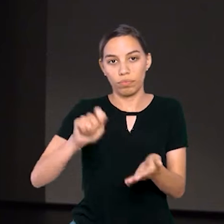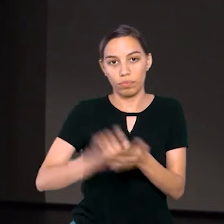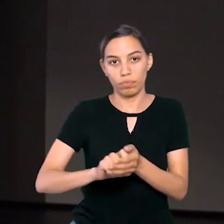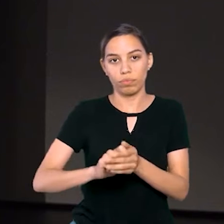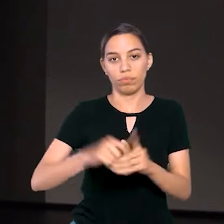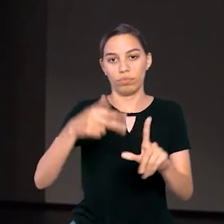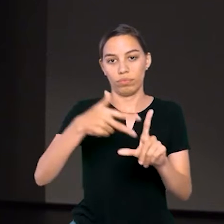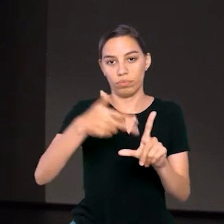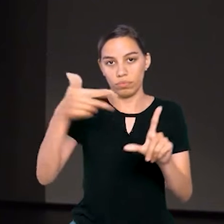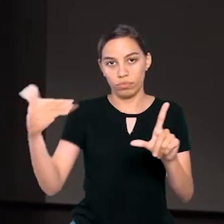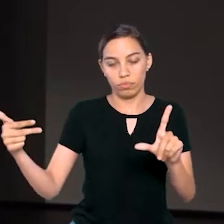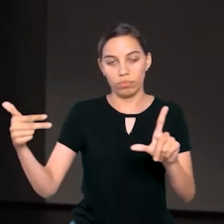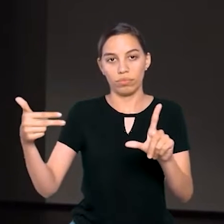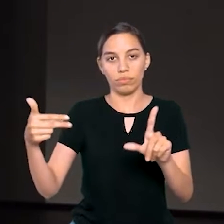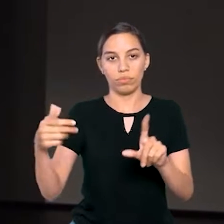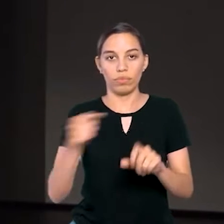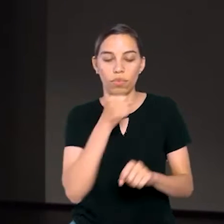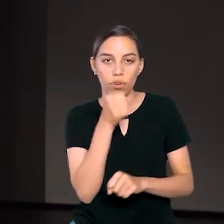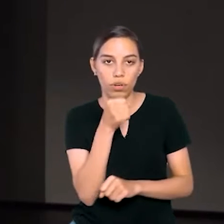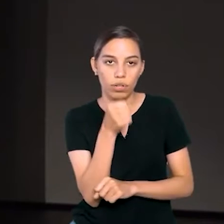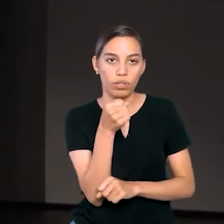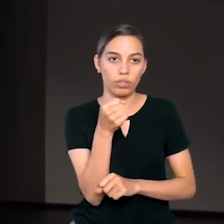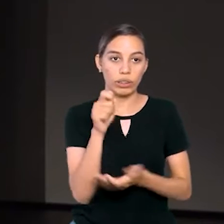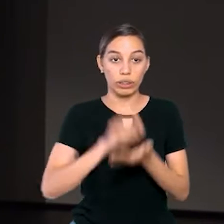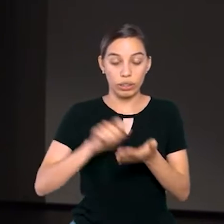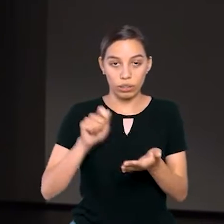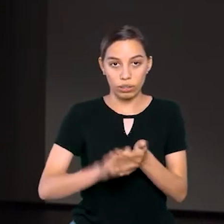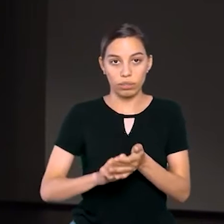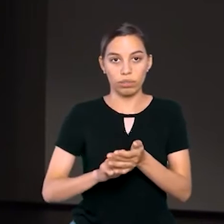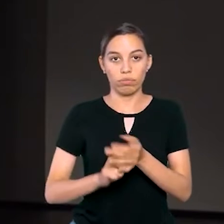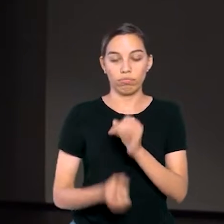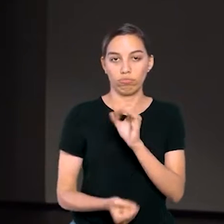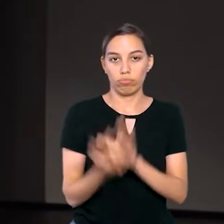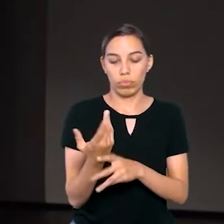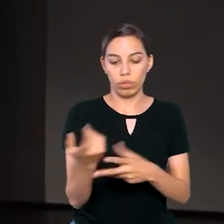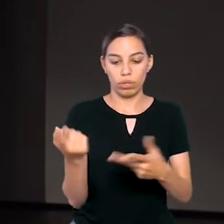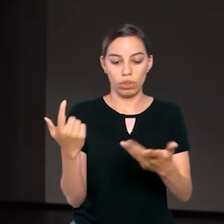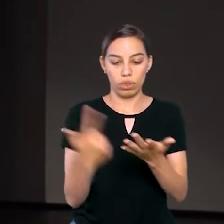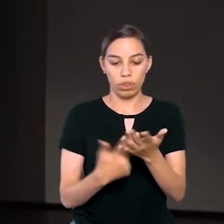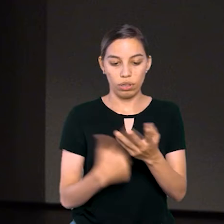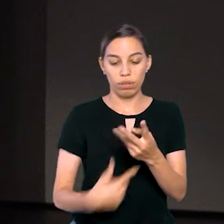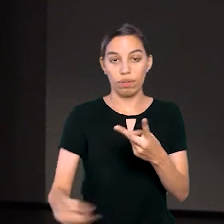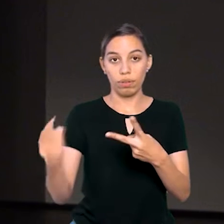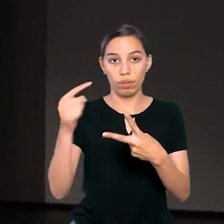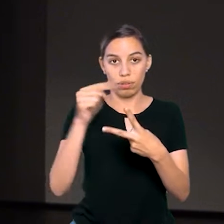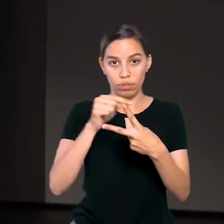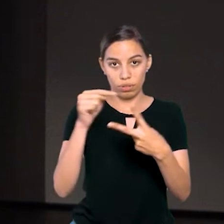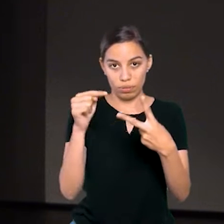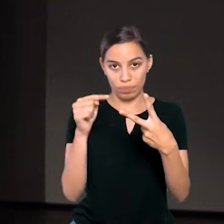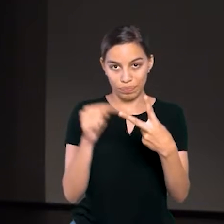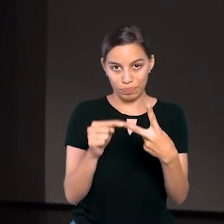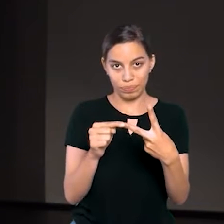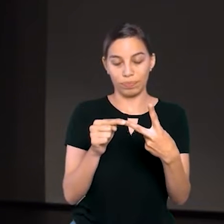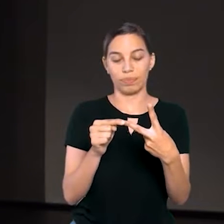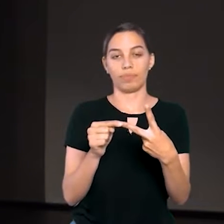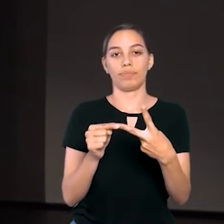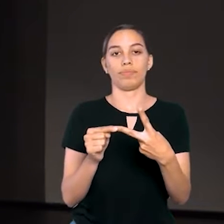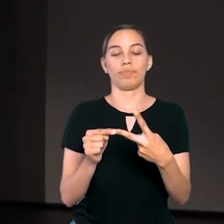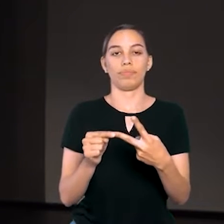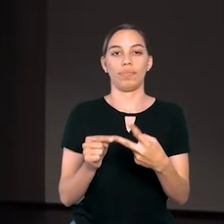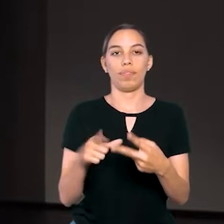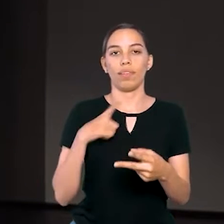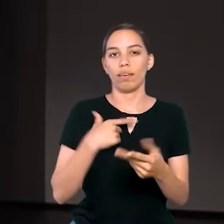de séries de TV, jornalista e escritor. É autor de Ideias para Adiar o Fim do Mundo e A Vida Não é Útil, entre